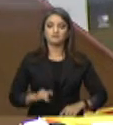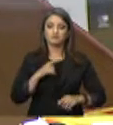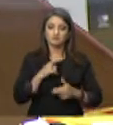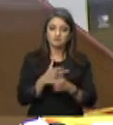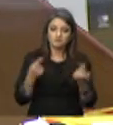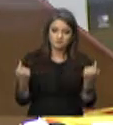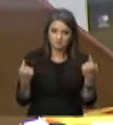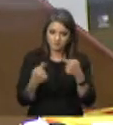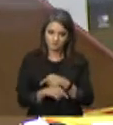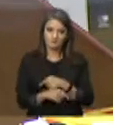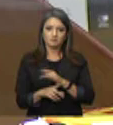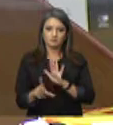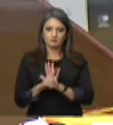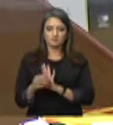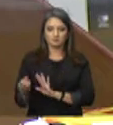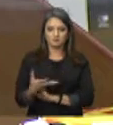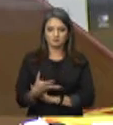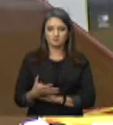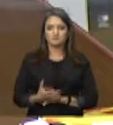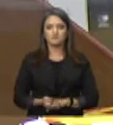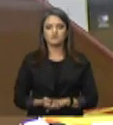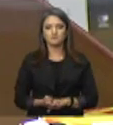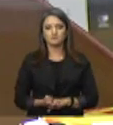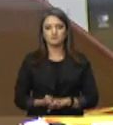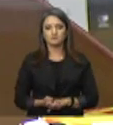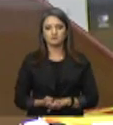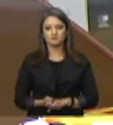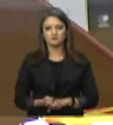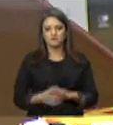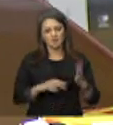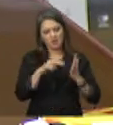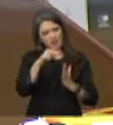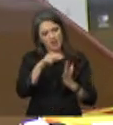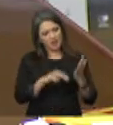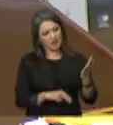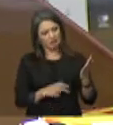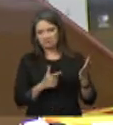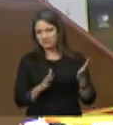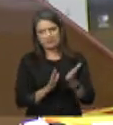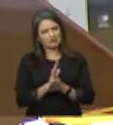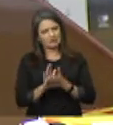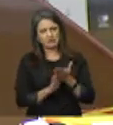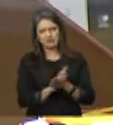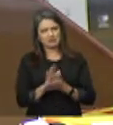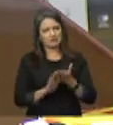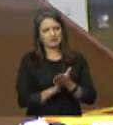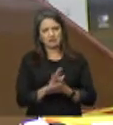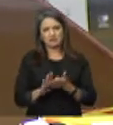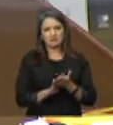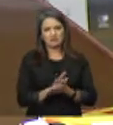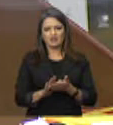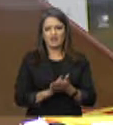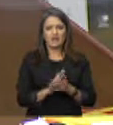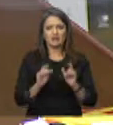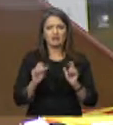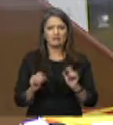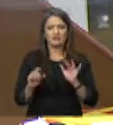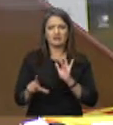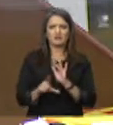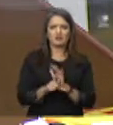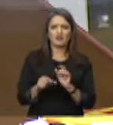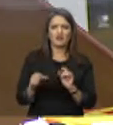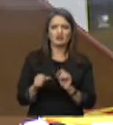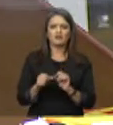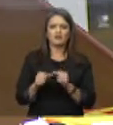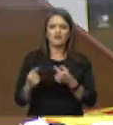pela Nova legislação do direito adquirido não há demonstração de que a retroatividade da lei 14230 de 2021